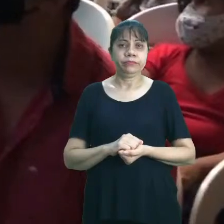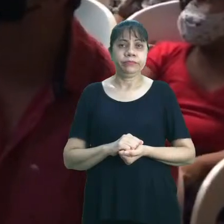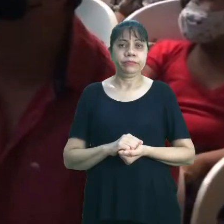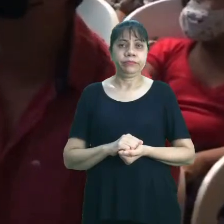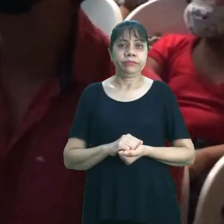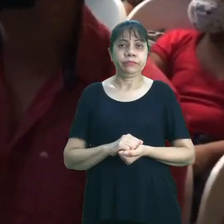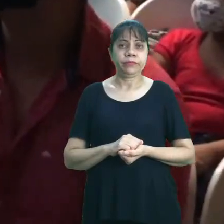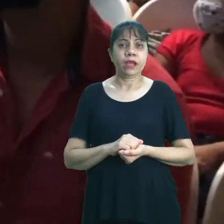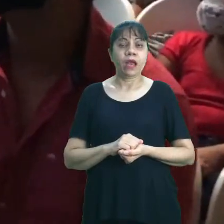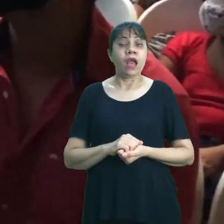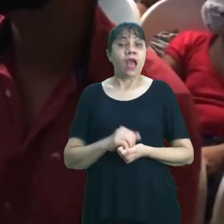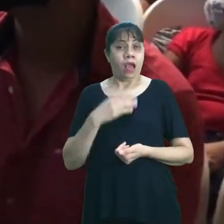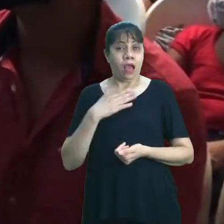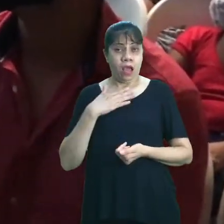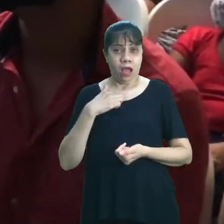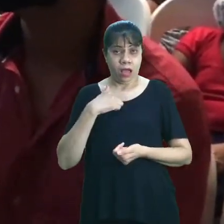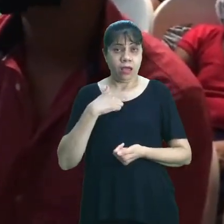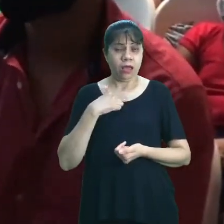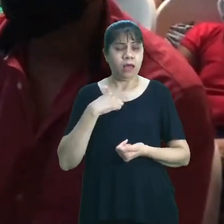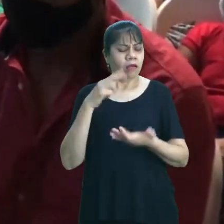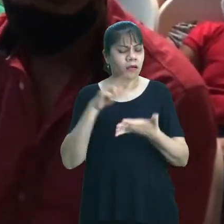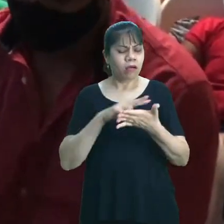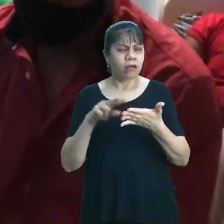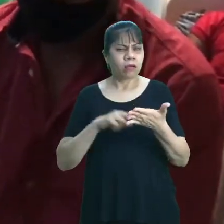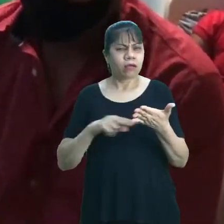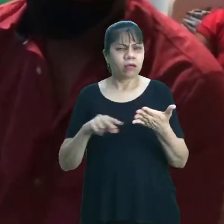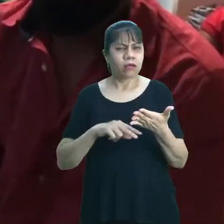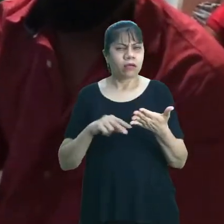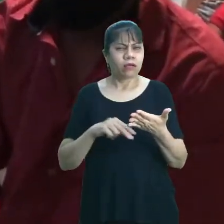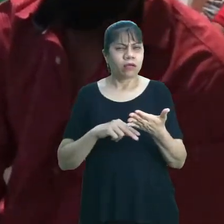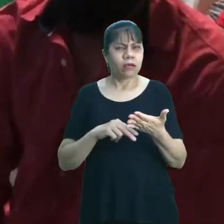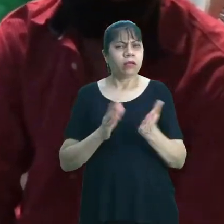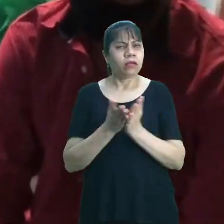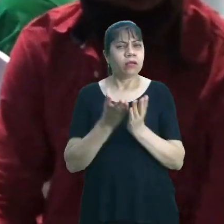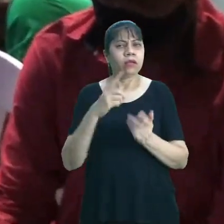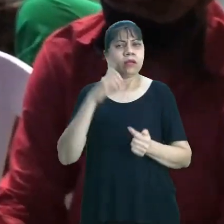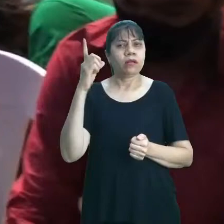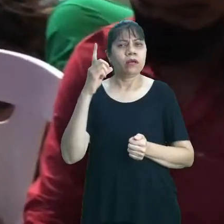Eu estou lendo aqui na nova versão internacional.